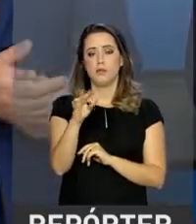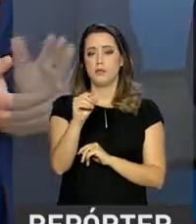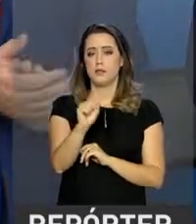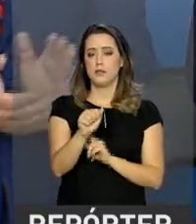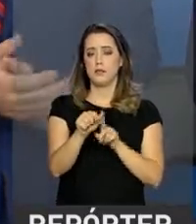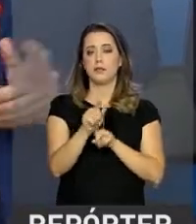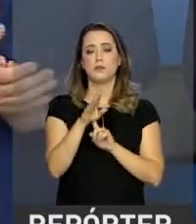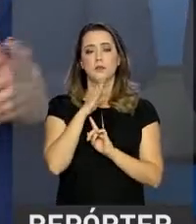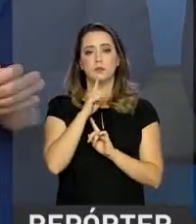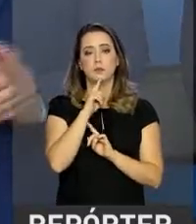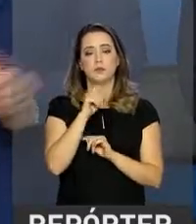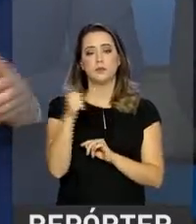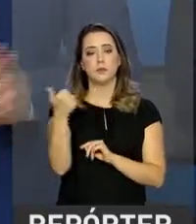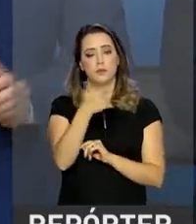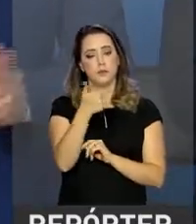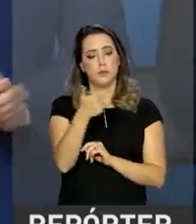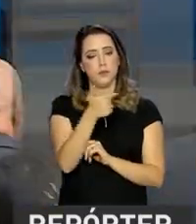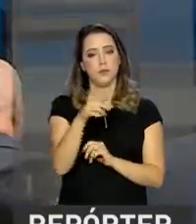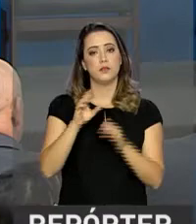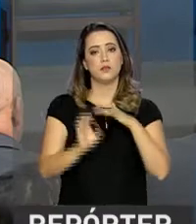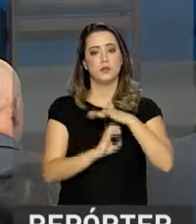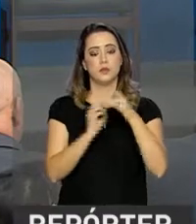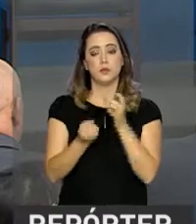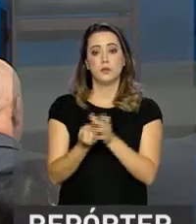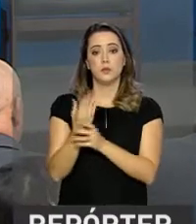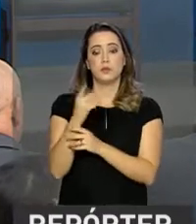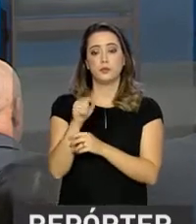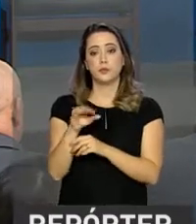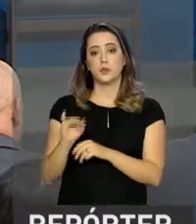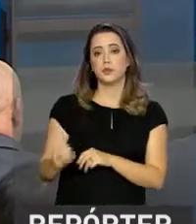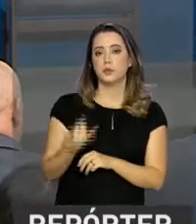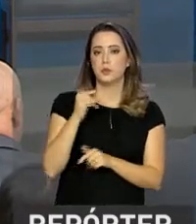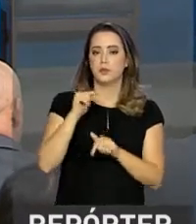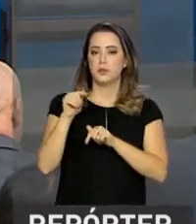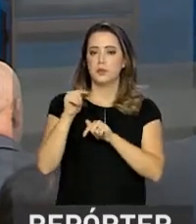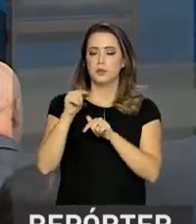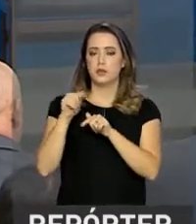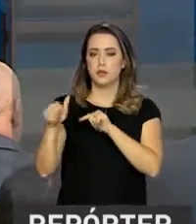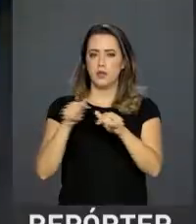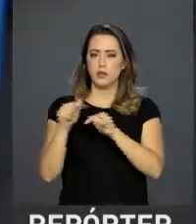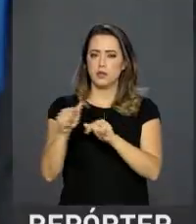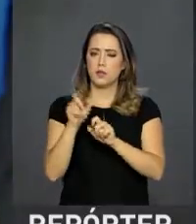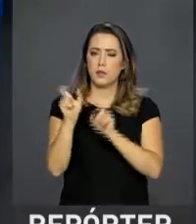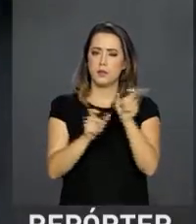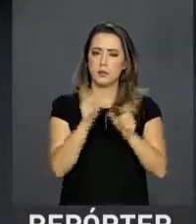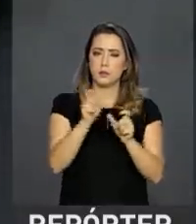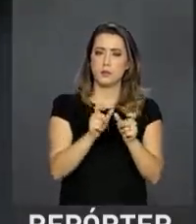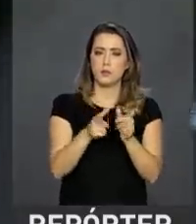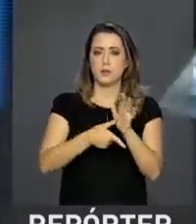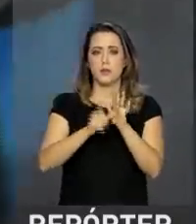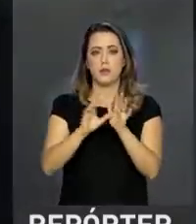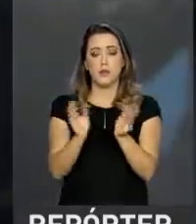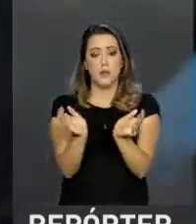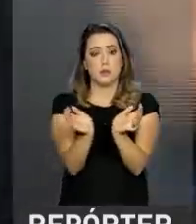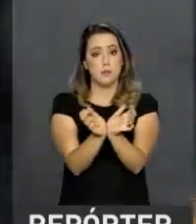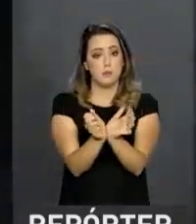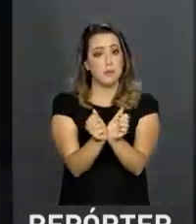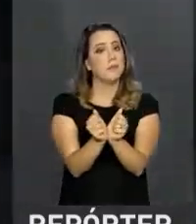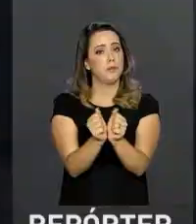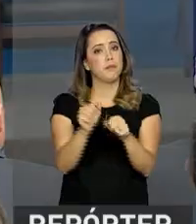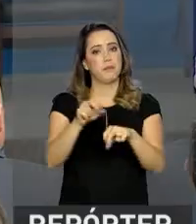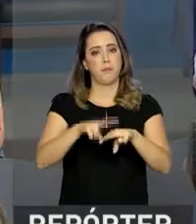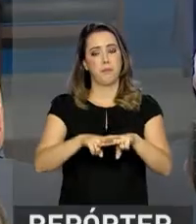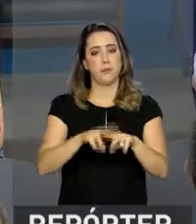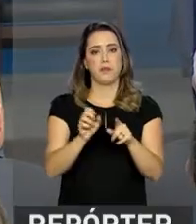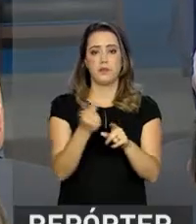que ofereceram a oportunidade de emprego para presos pessoas em cumprimento de penas alternativas ou para os que deixaram as prisões